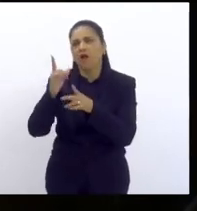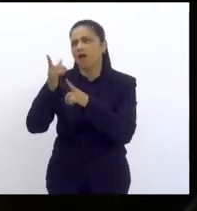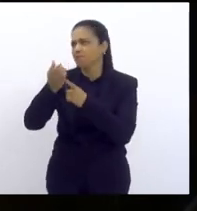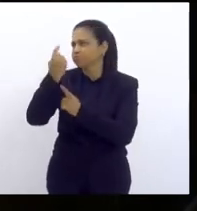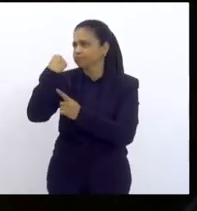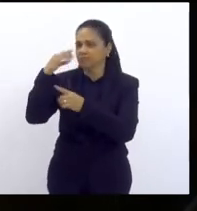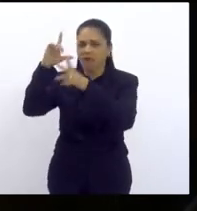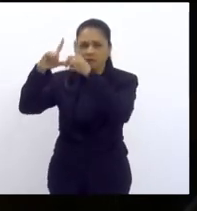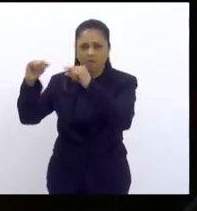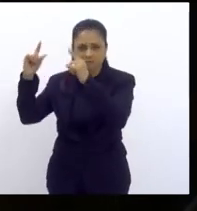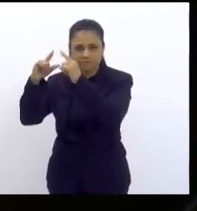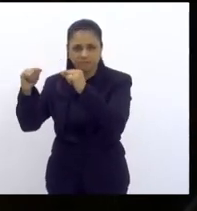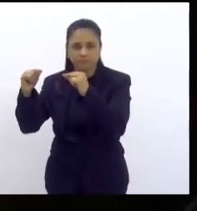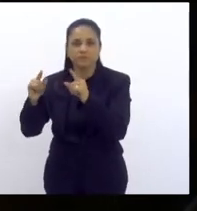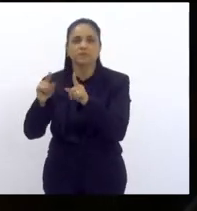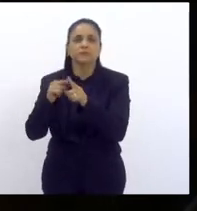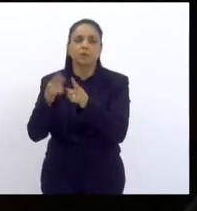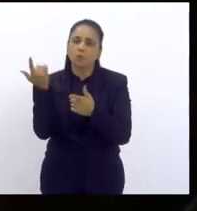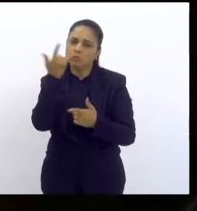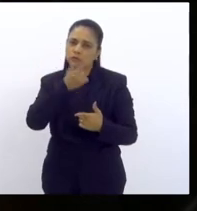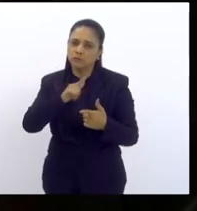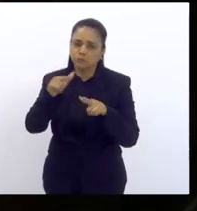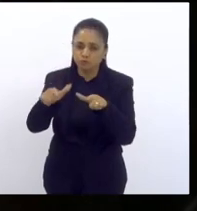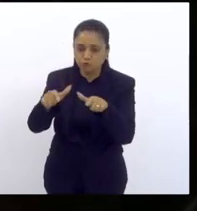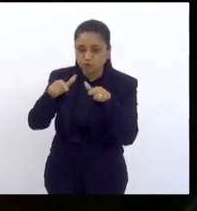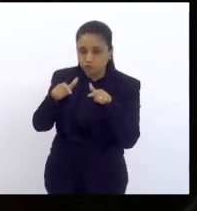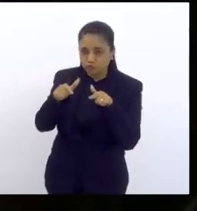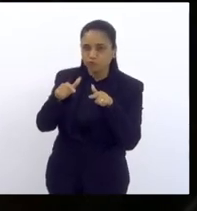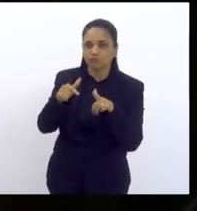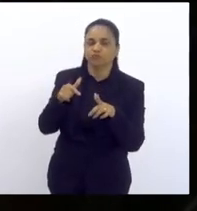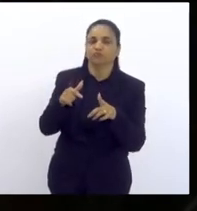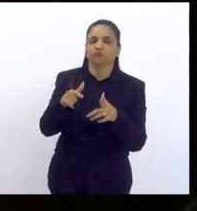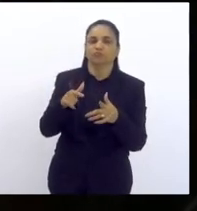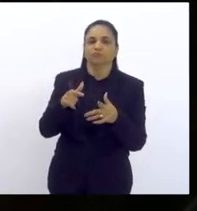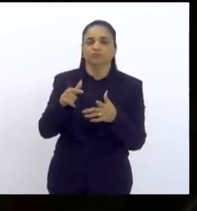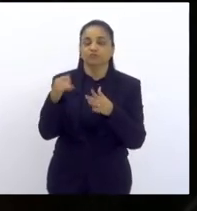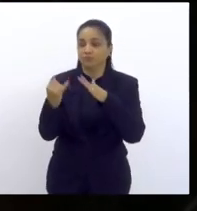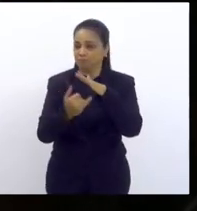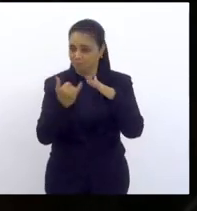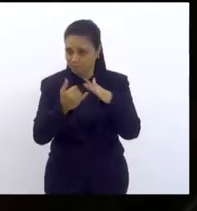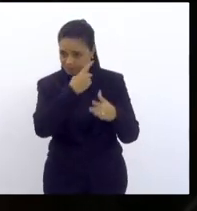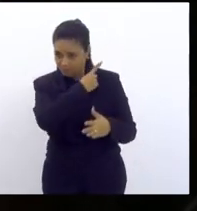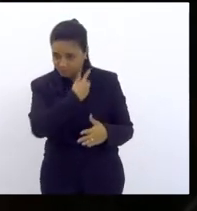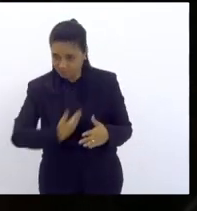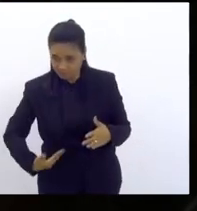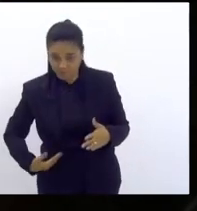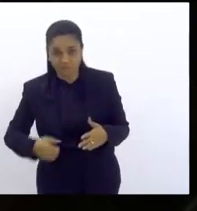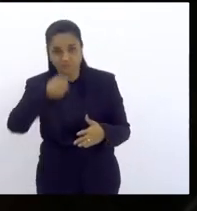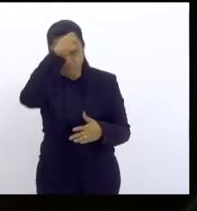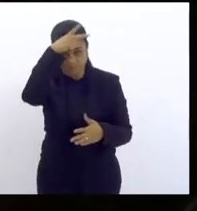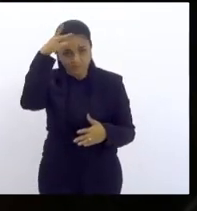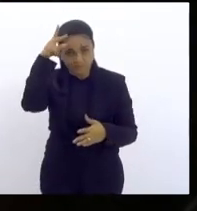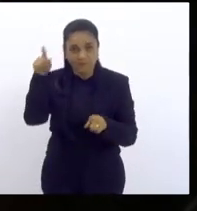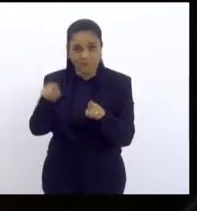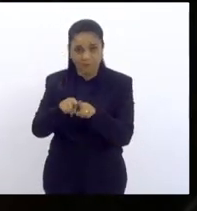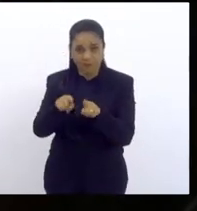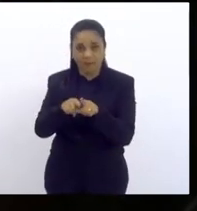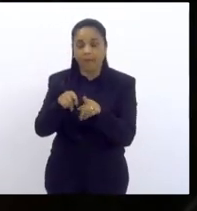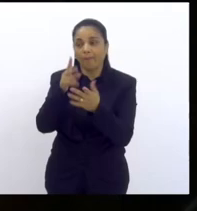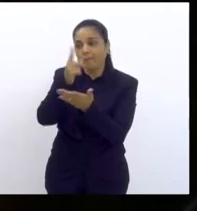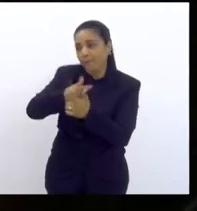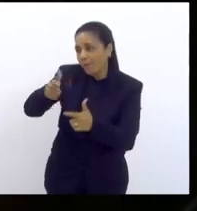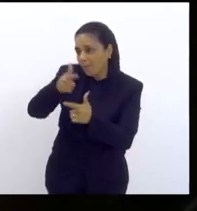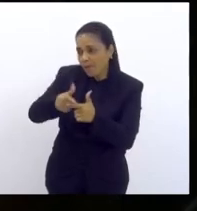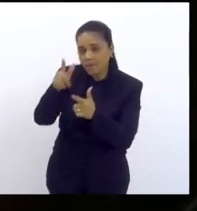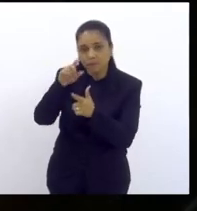conquistamos ao titularidade pública enfim mas o problema da suipa é o mesmo problema que vem afligindo hoje